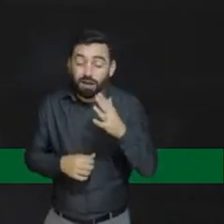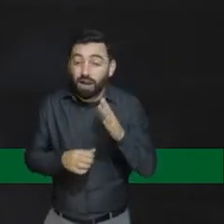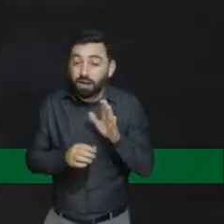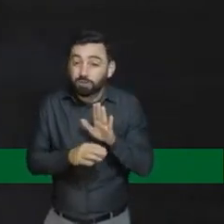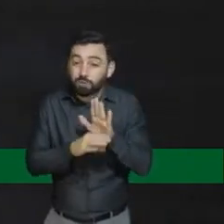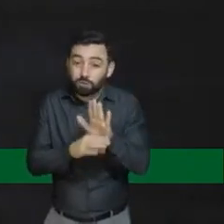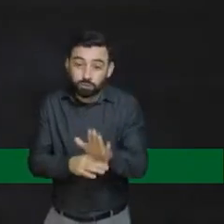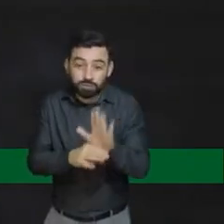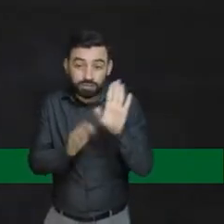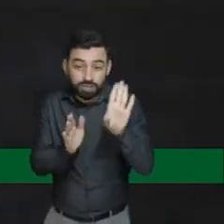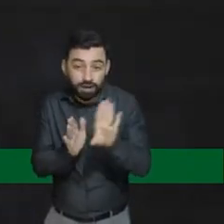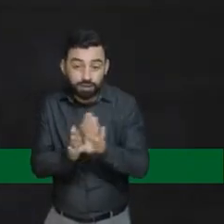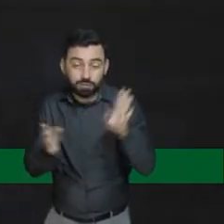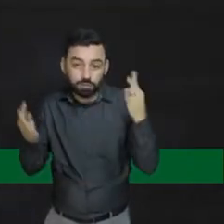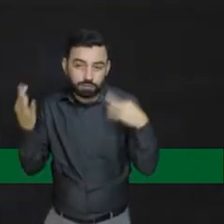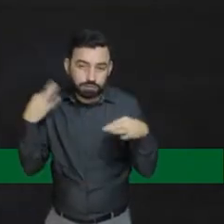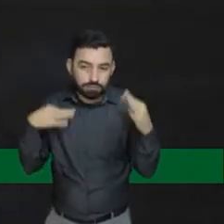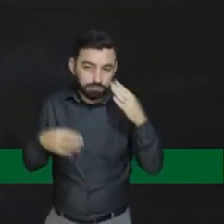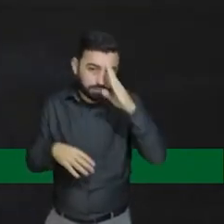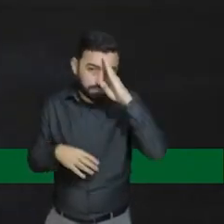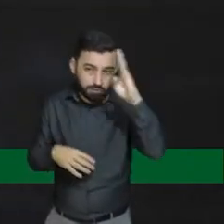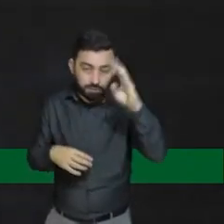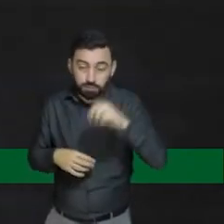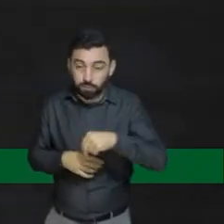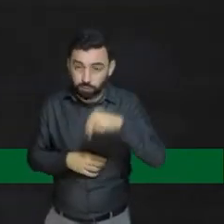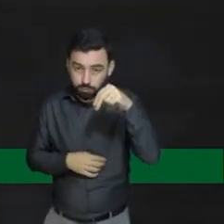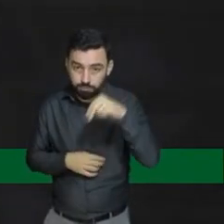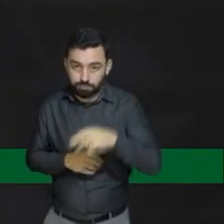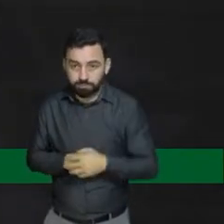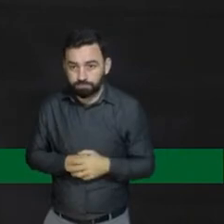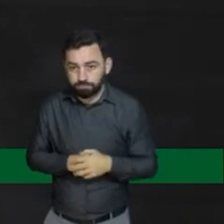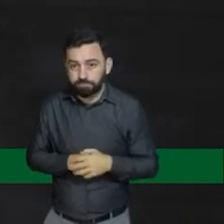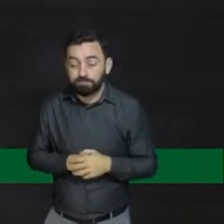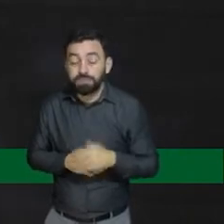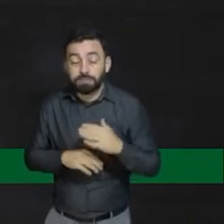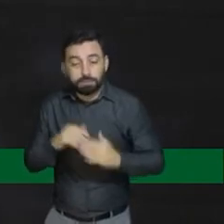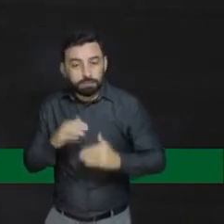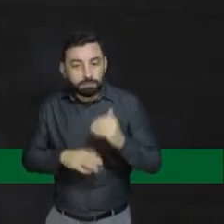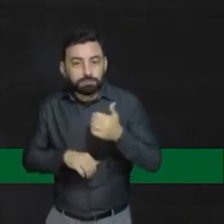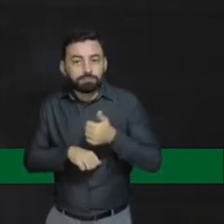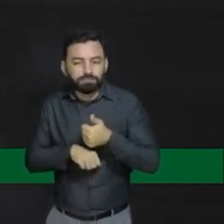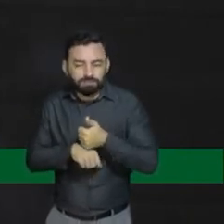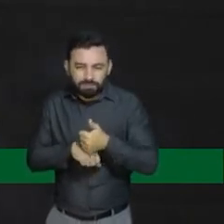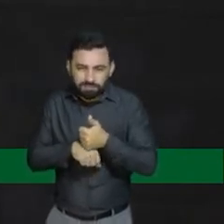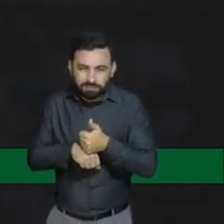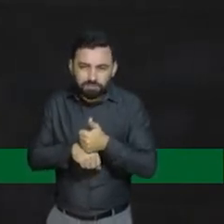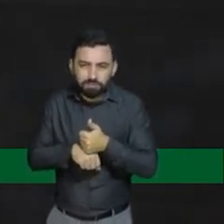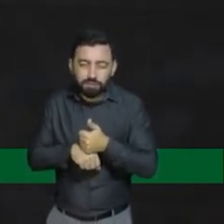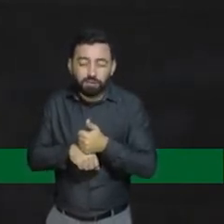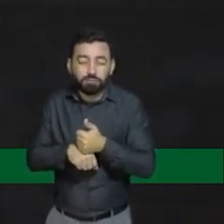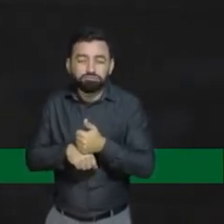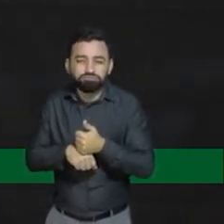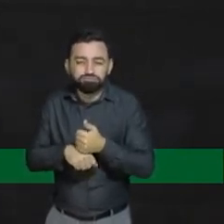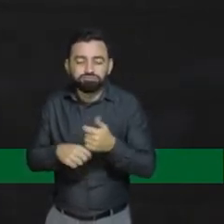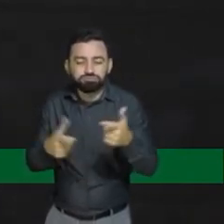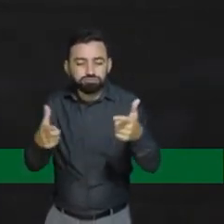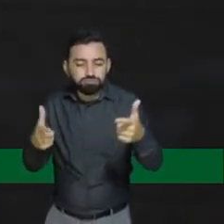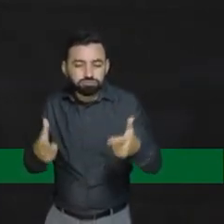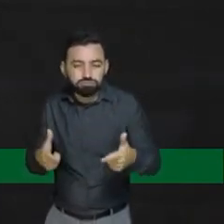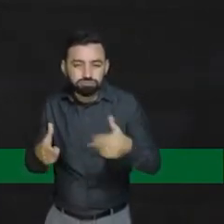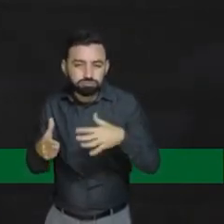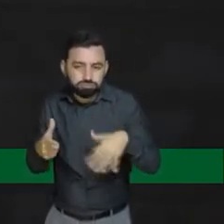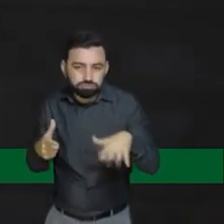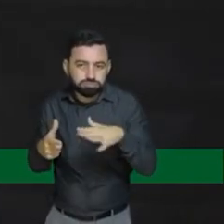turistas, principalmente aqui na região norte. A capacitação e a qualificação de mão de obra local é outro